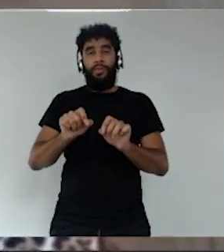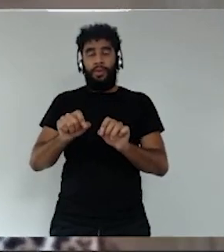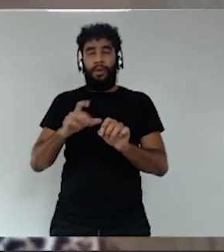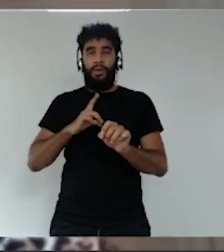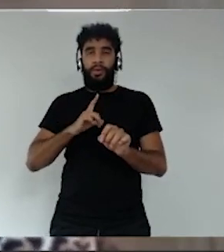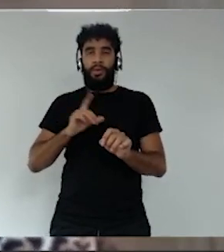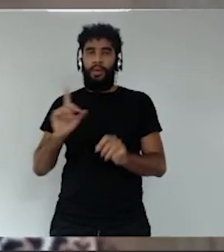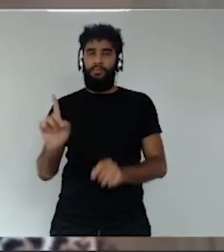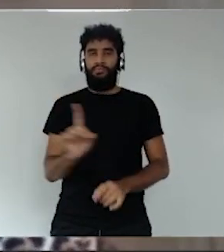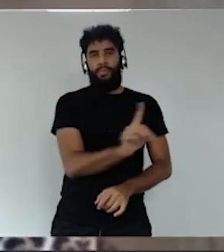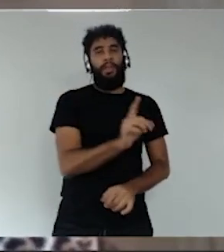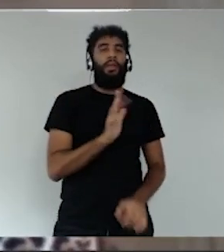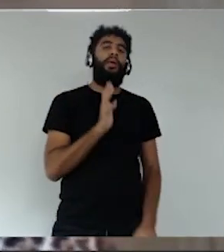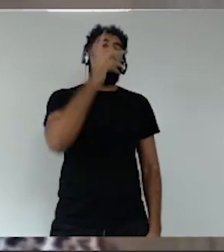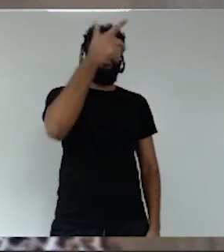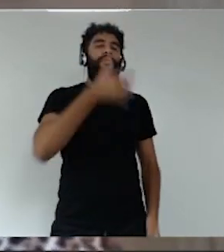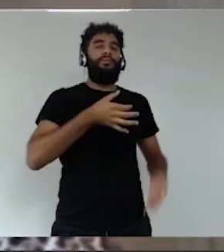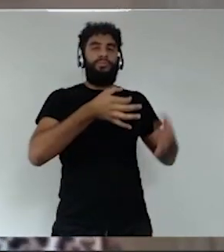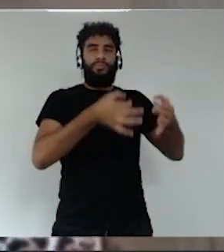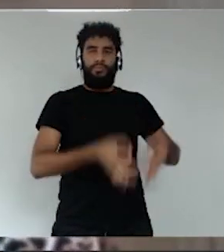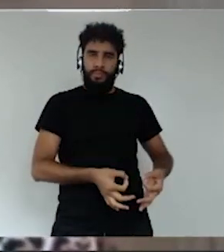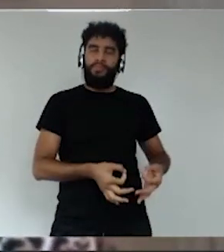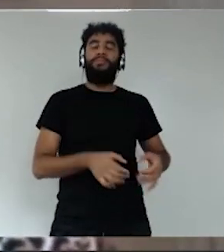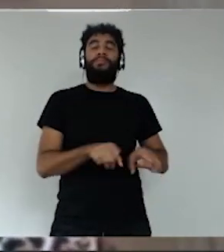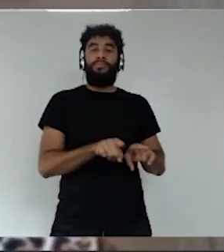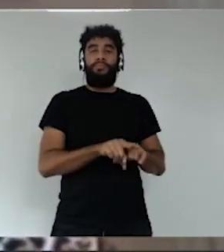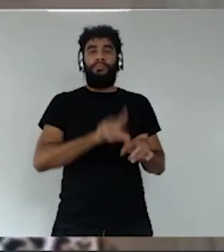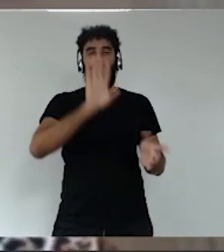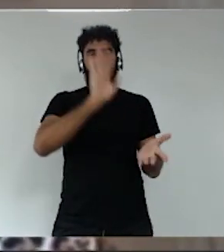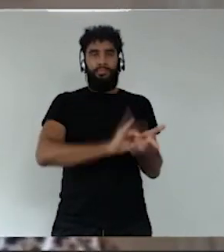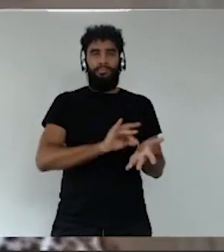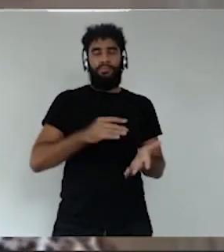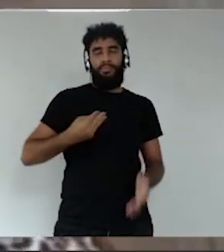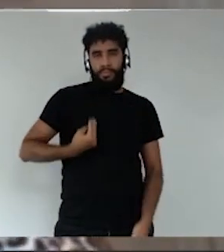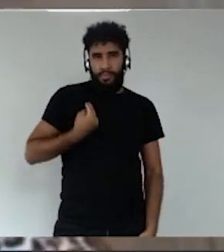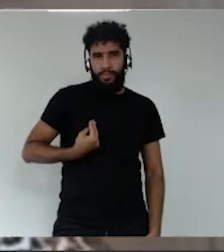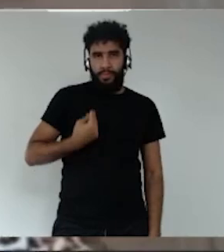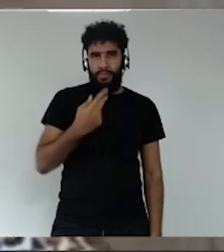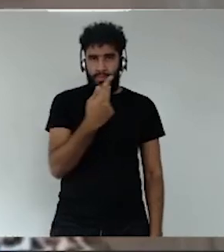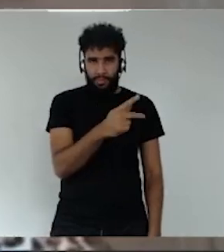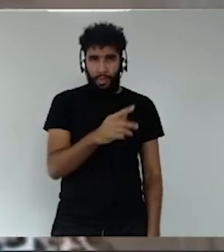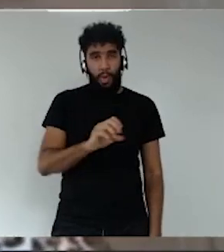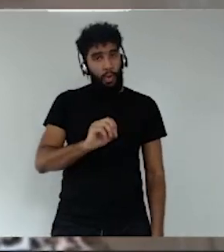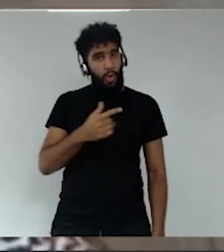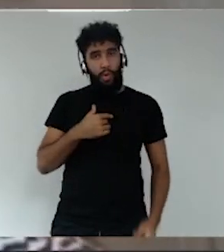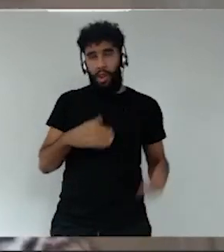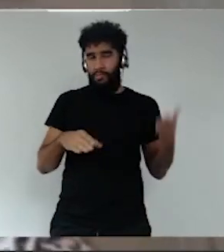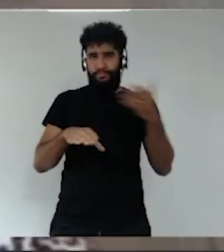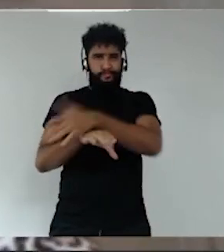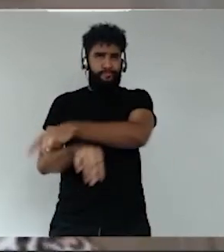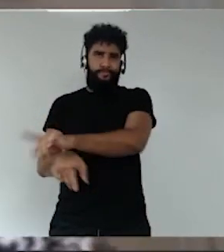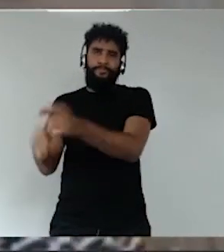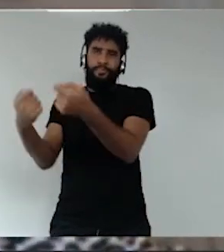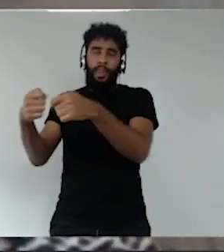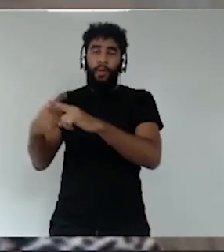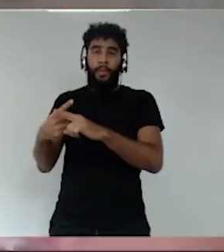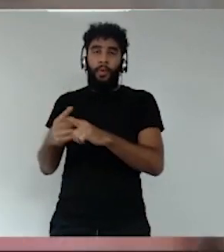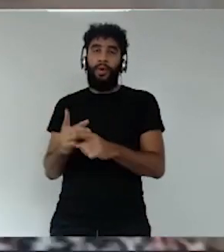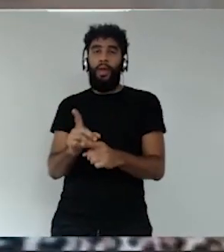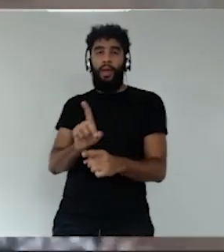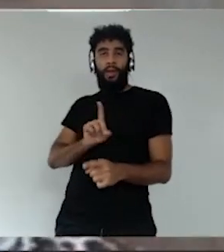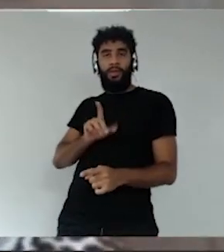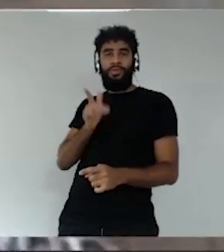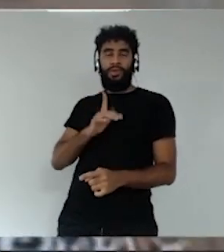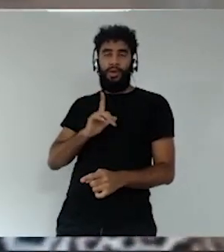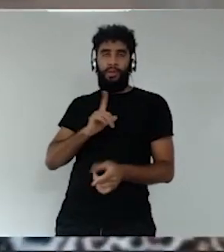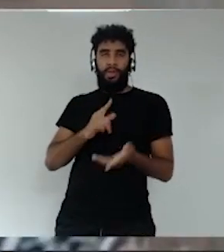uma solução célere, justa, adequada e efetiva para o seu conflito, ou que ele nem ingresse no judiciário por conseguir